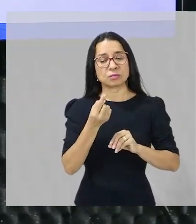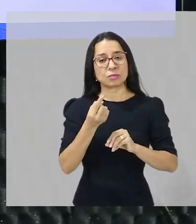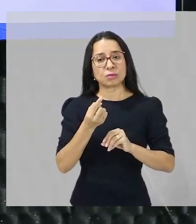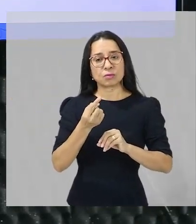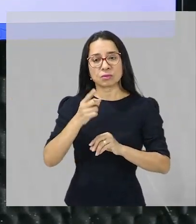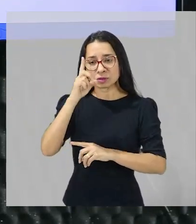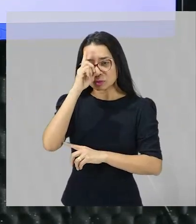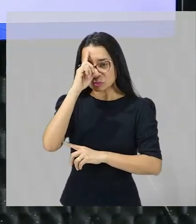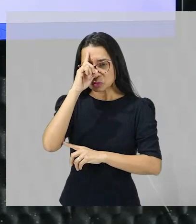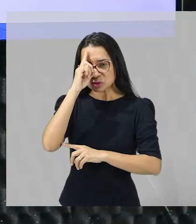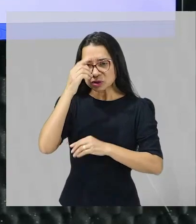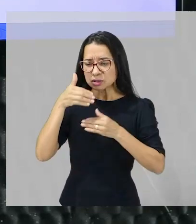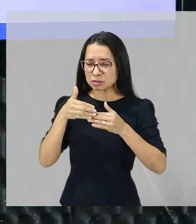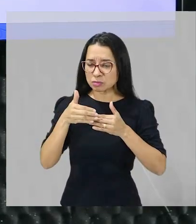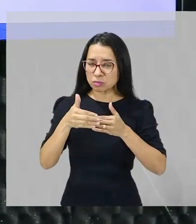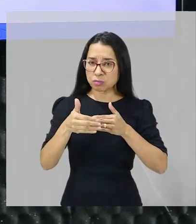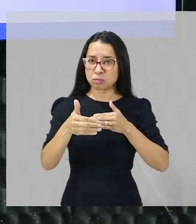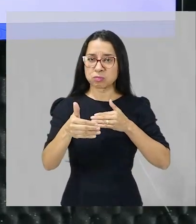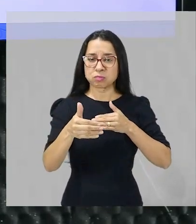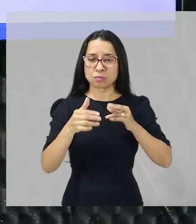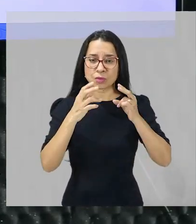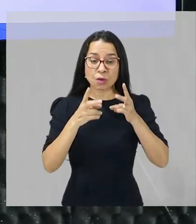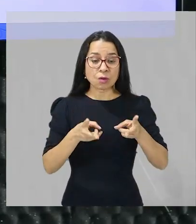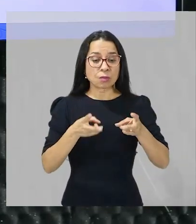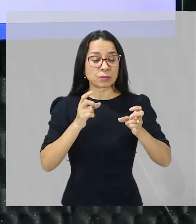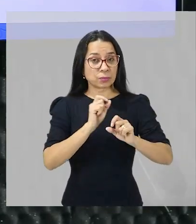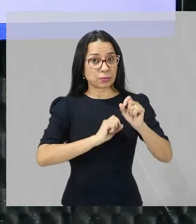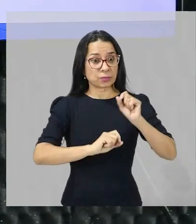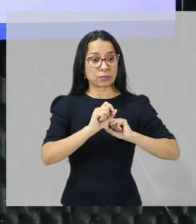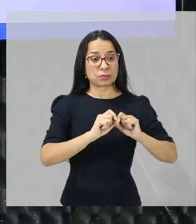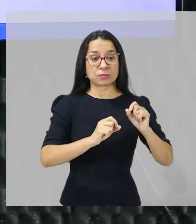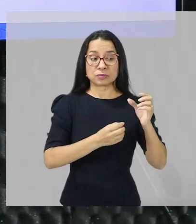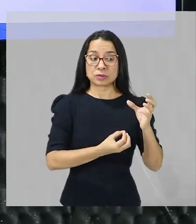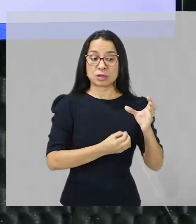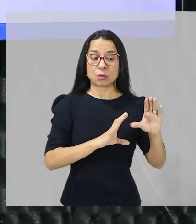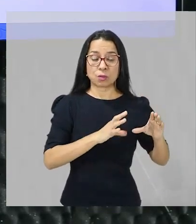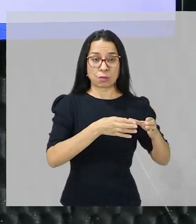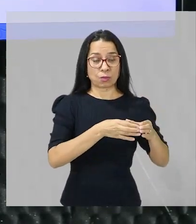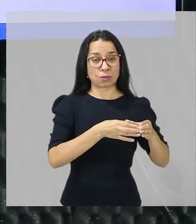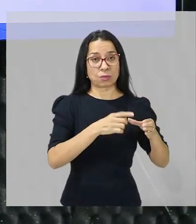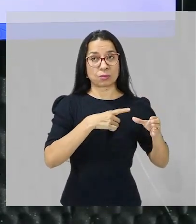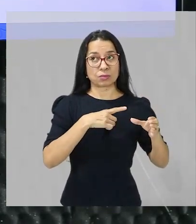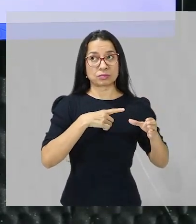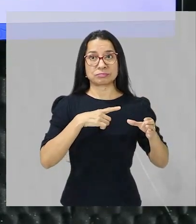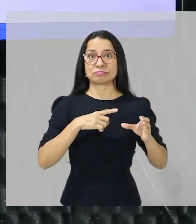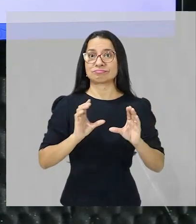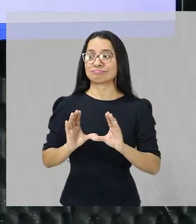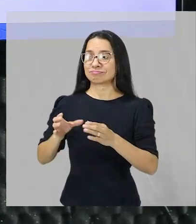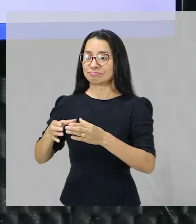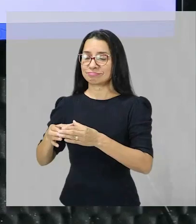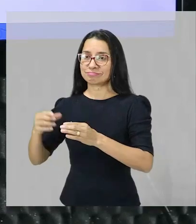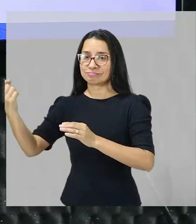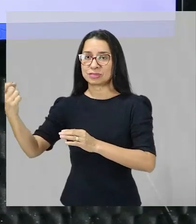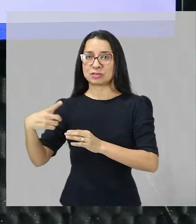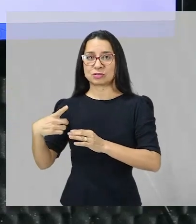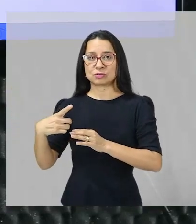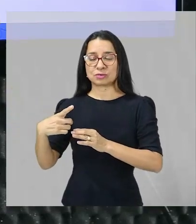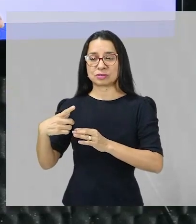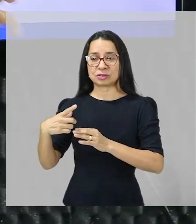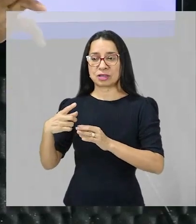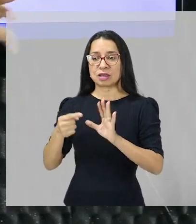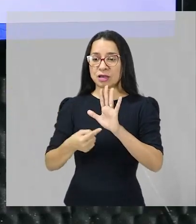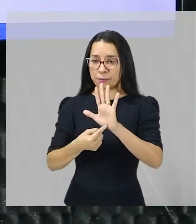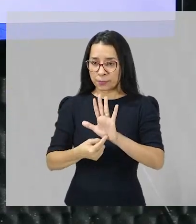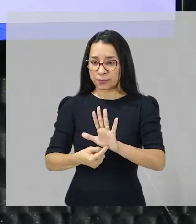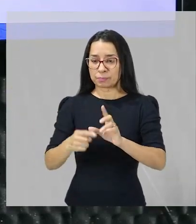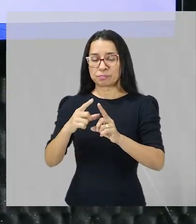dias, observou-se que o grupo exposto à luz apresentava folhas verdes como a planta original. Então, o grupo que